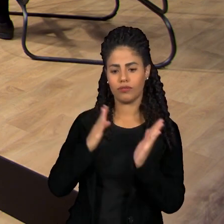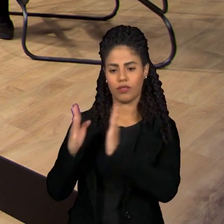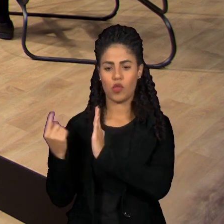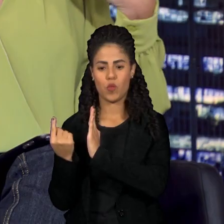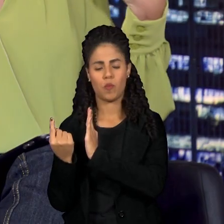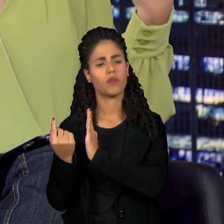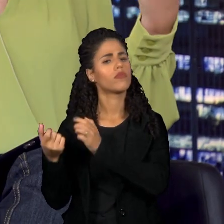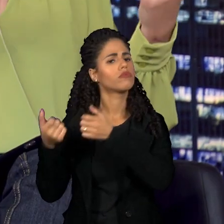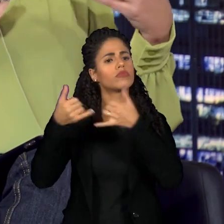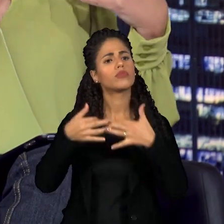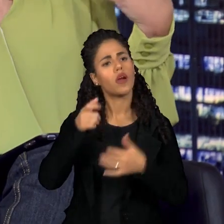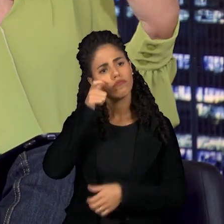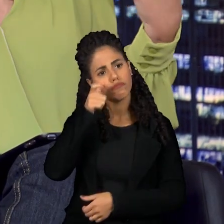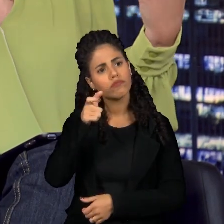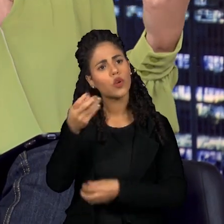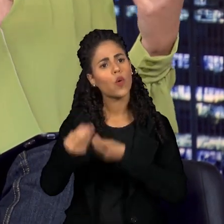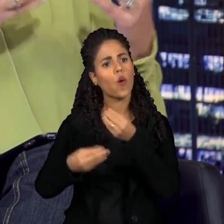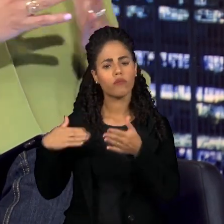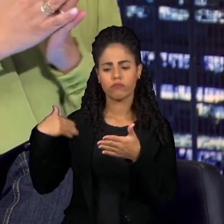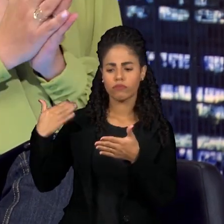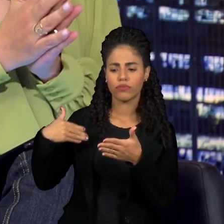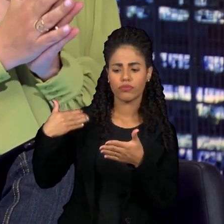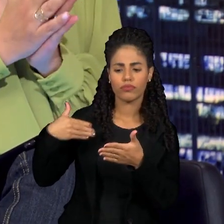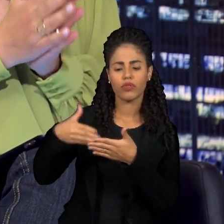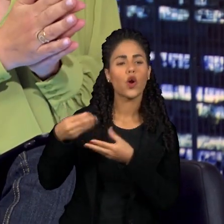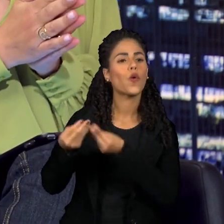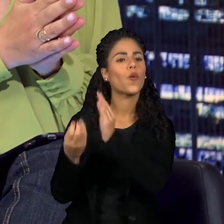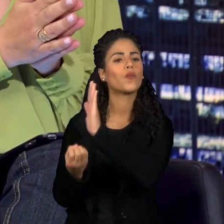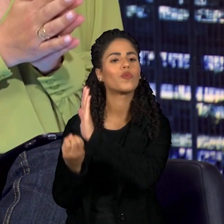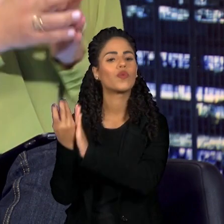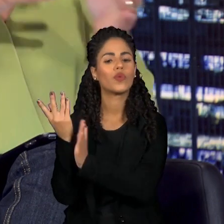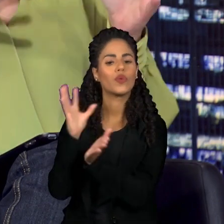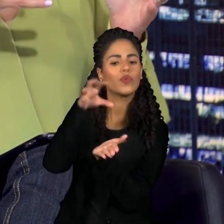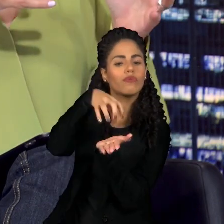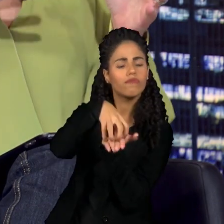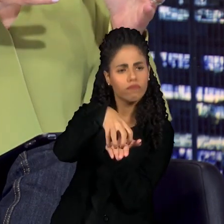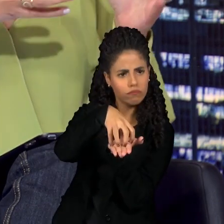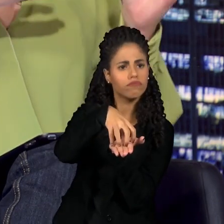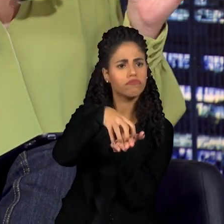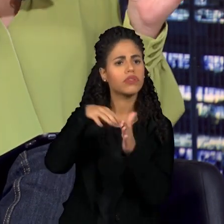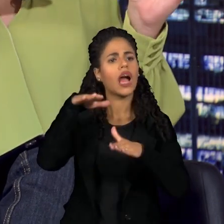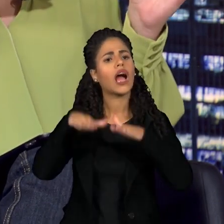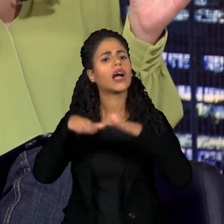né, de forma muito interessante, o histórico do surgimento do Centrão, que muitas vezes é